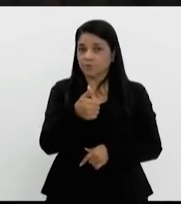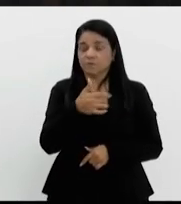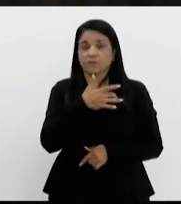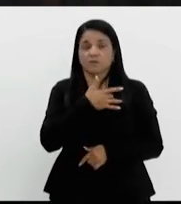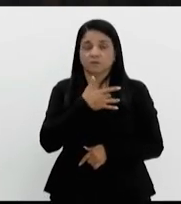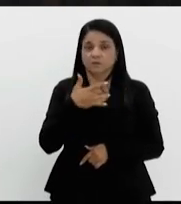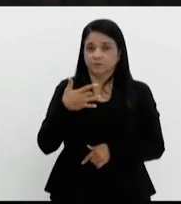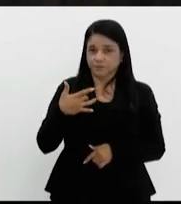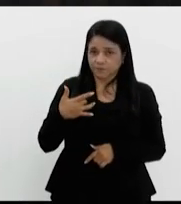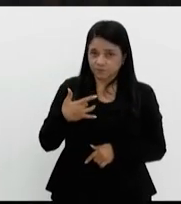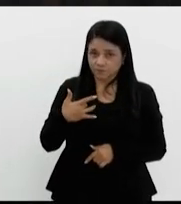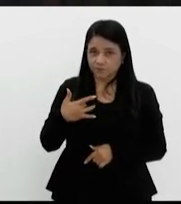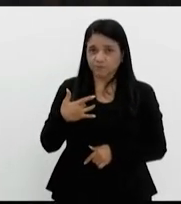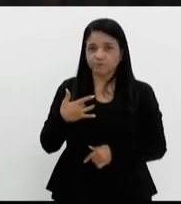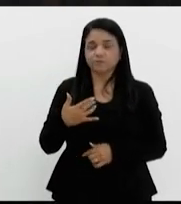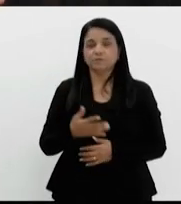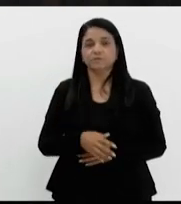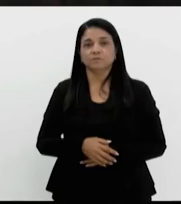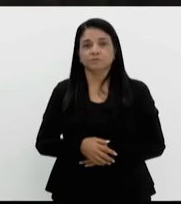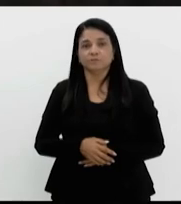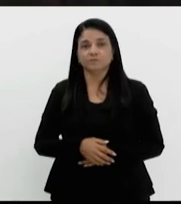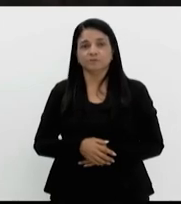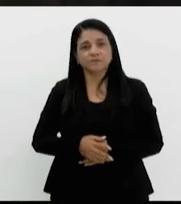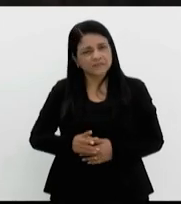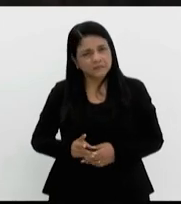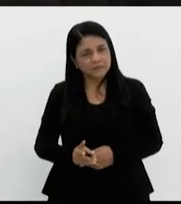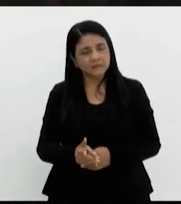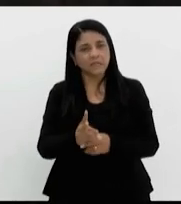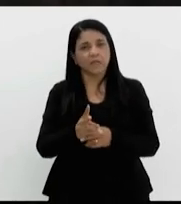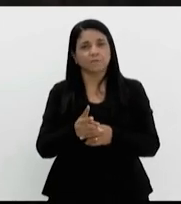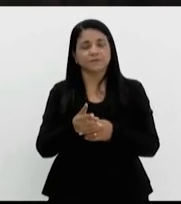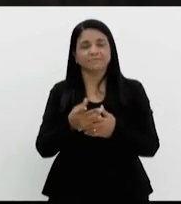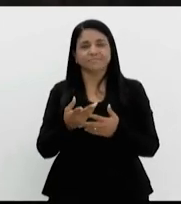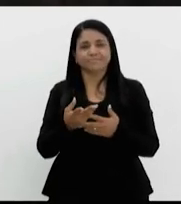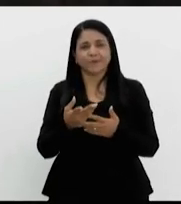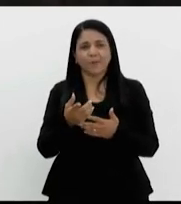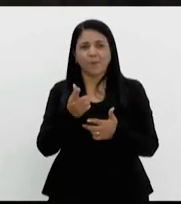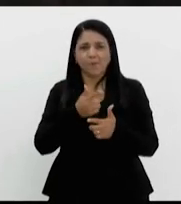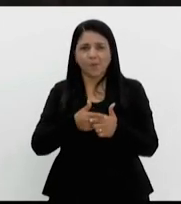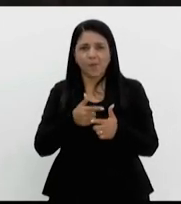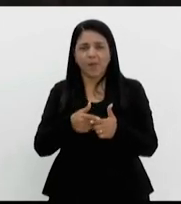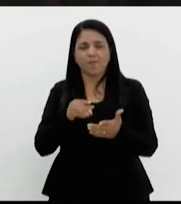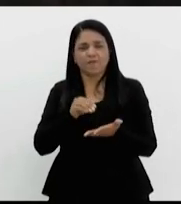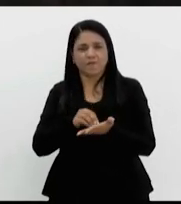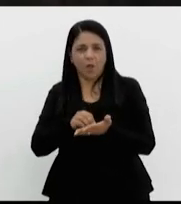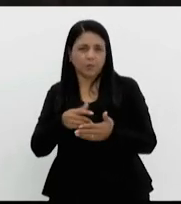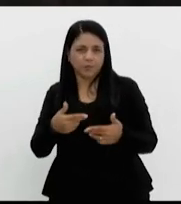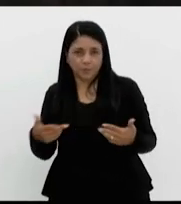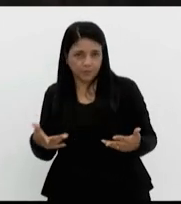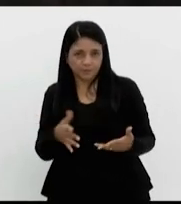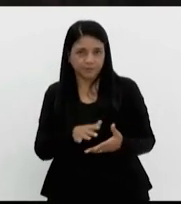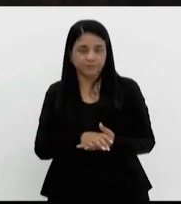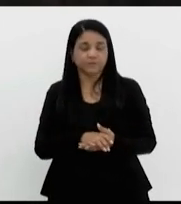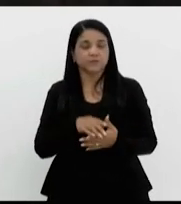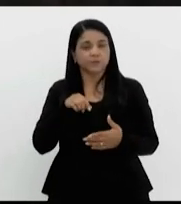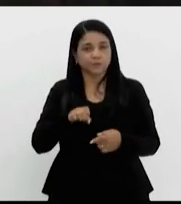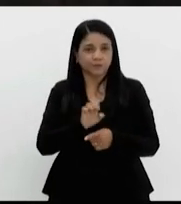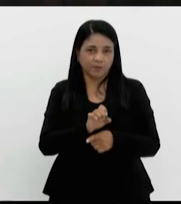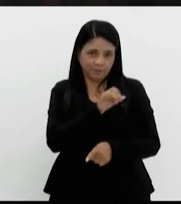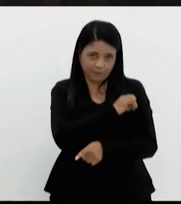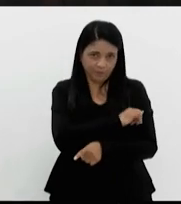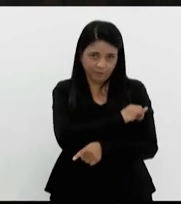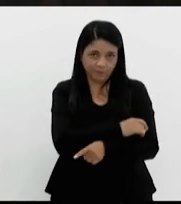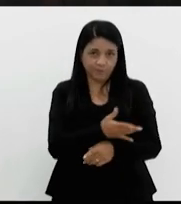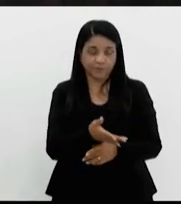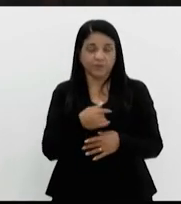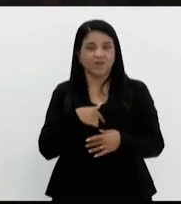saúde, que está sempre com deficiência aqui no nosso estado. Acho